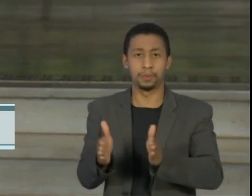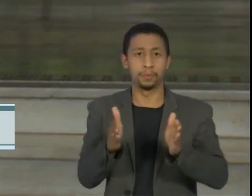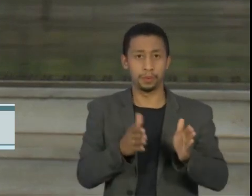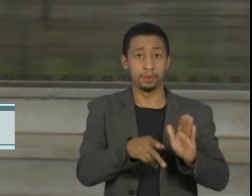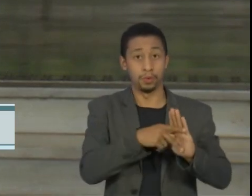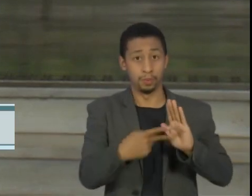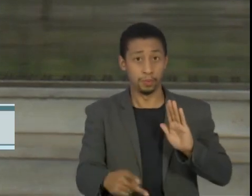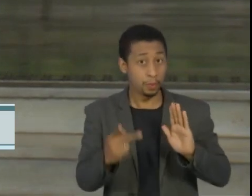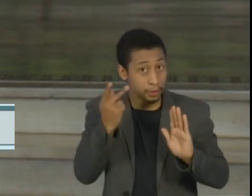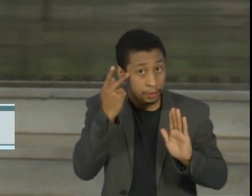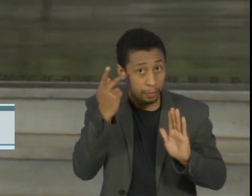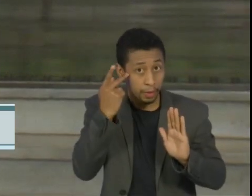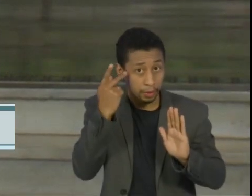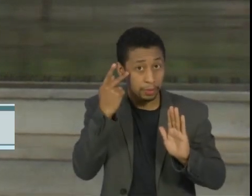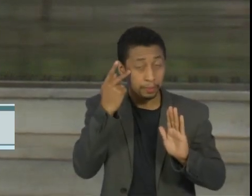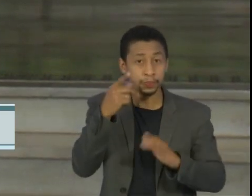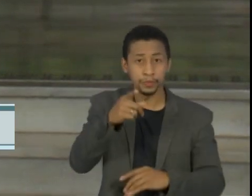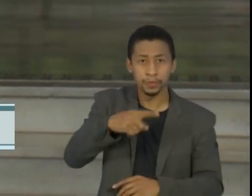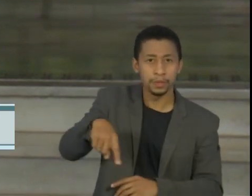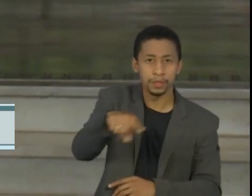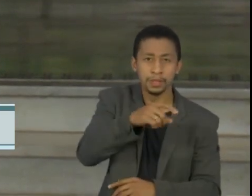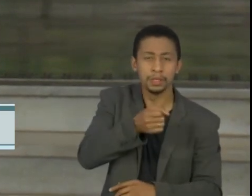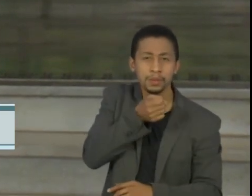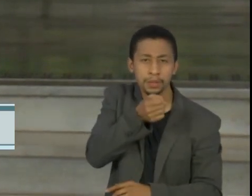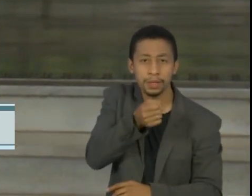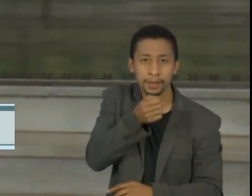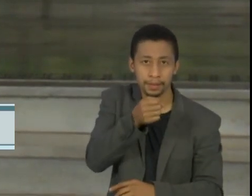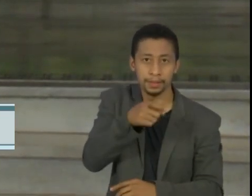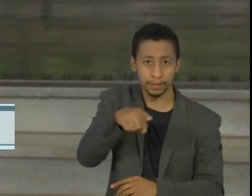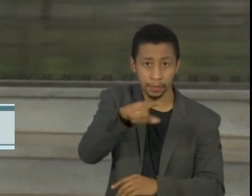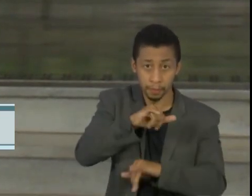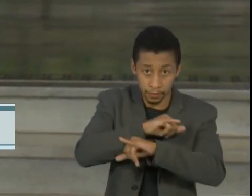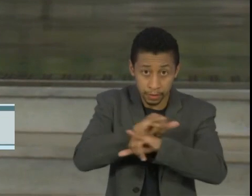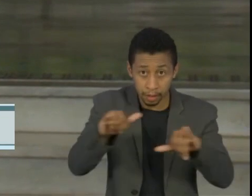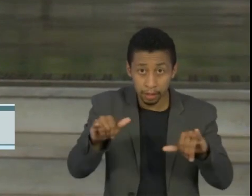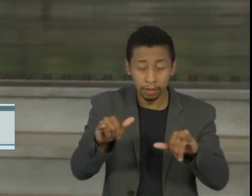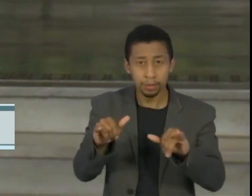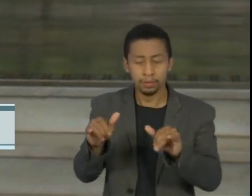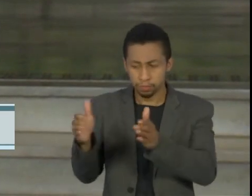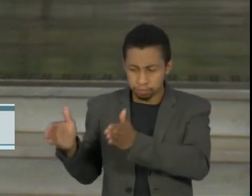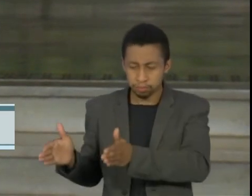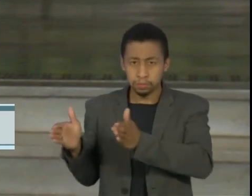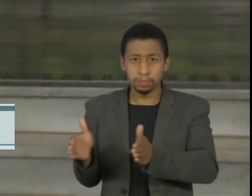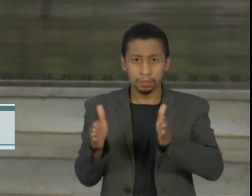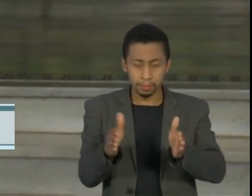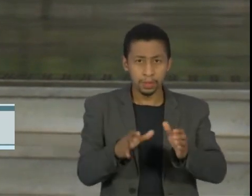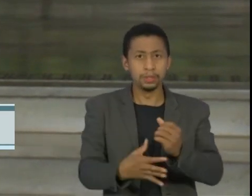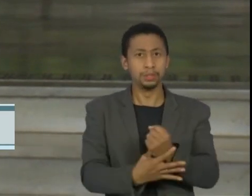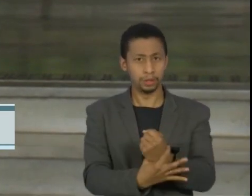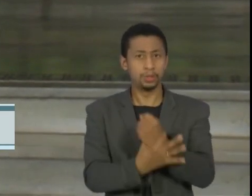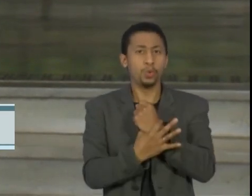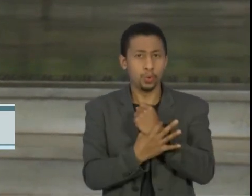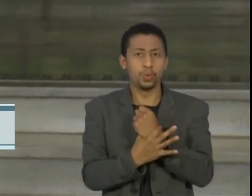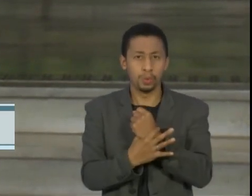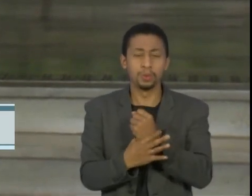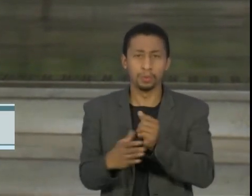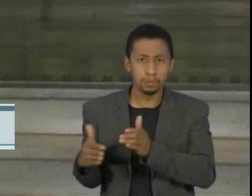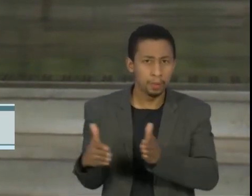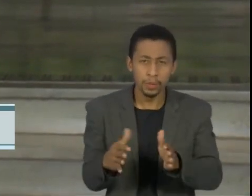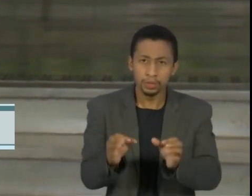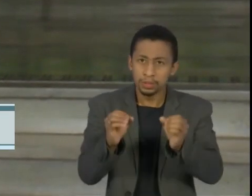voltar a reafirmar aos jornalistas que aqui estamos seguros de estarmos no caminho certo, correto, embasado na ciência e nos